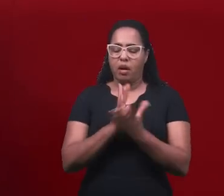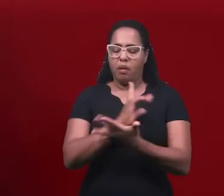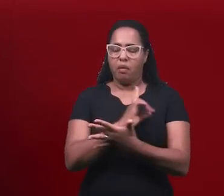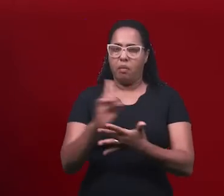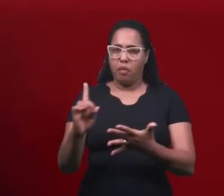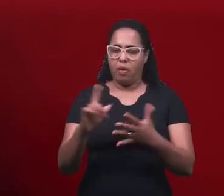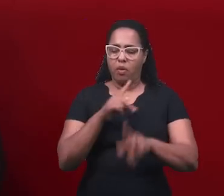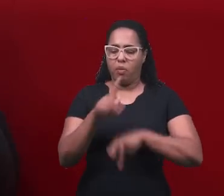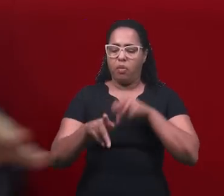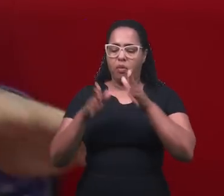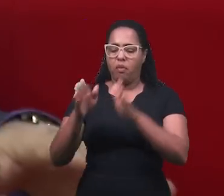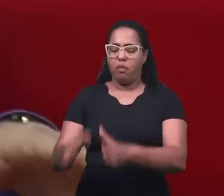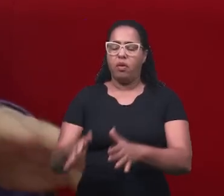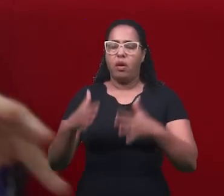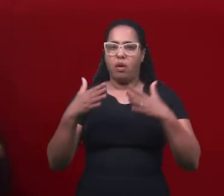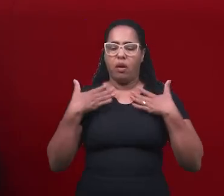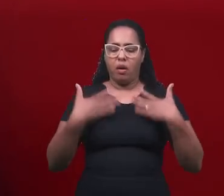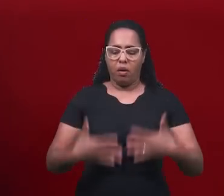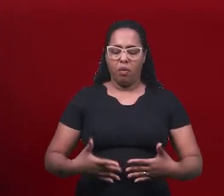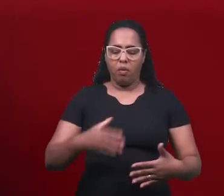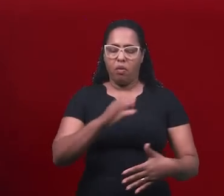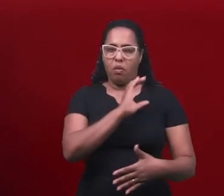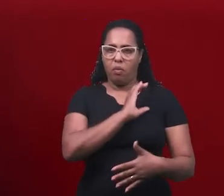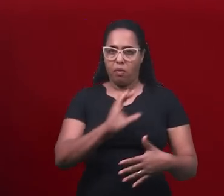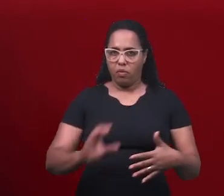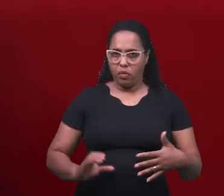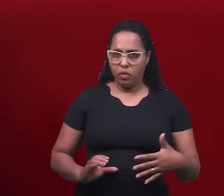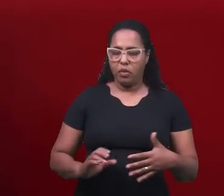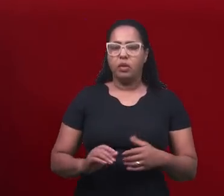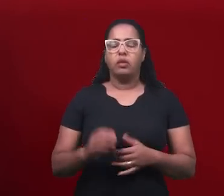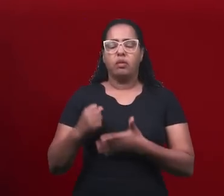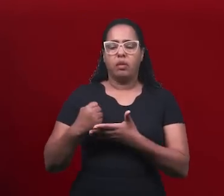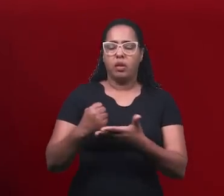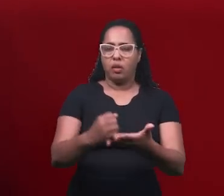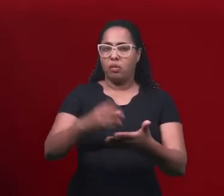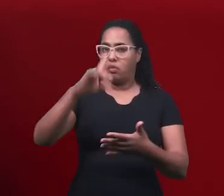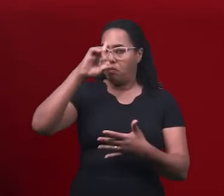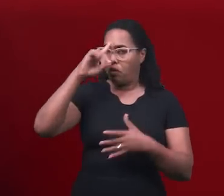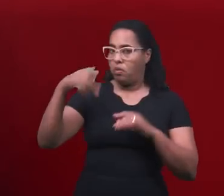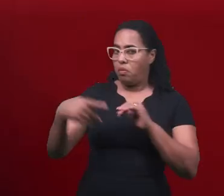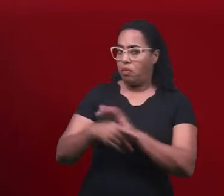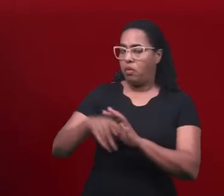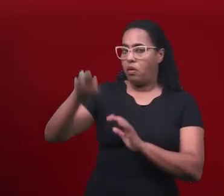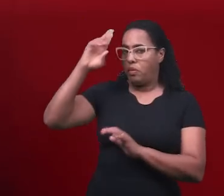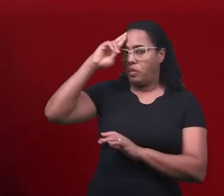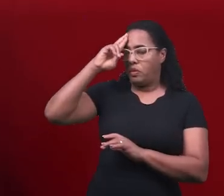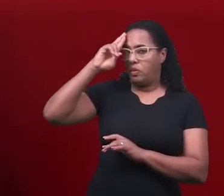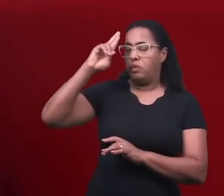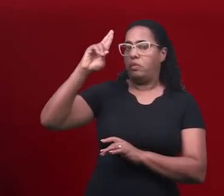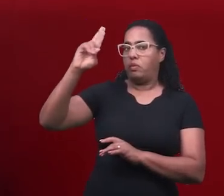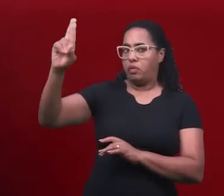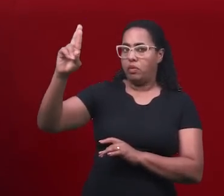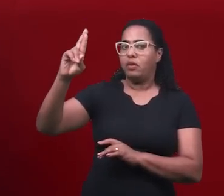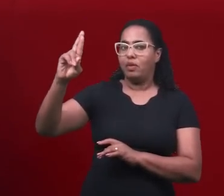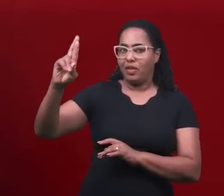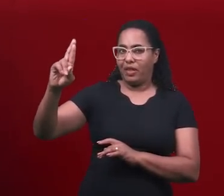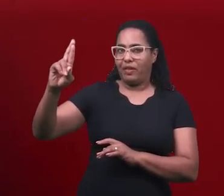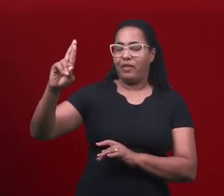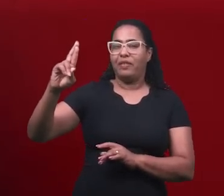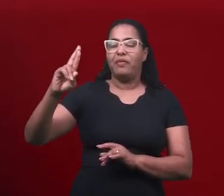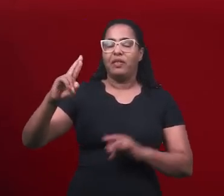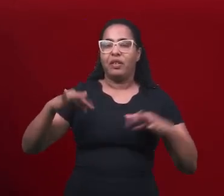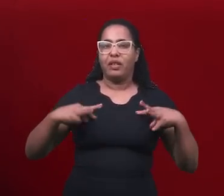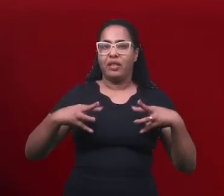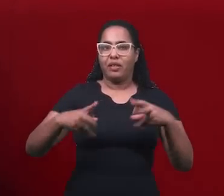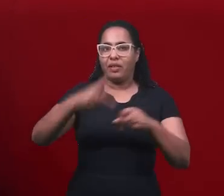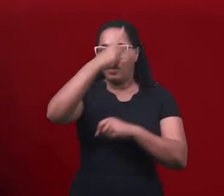a igreja é o corpo de Cristo. Então é um recurso de Deus, é um recurso que vem da parte do Senhor, é uma determinação